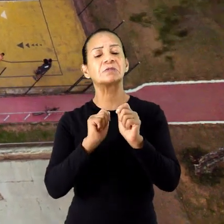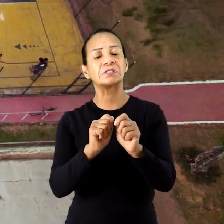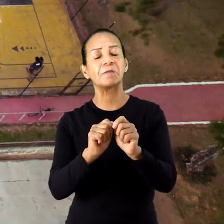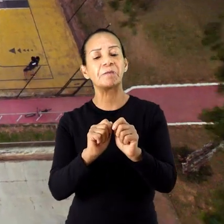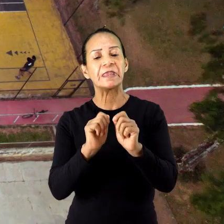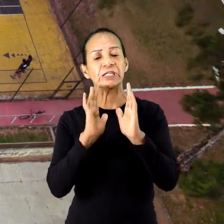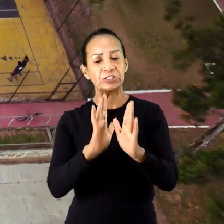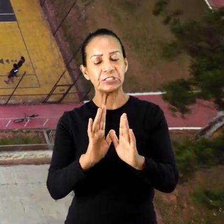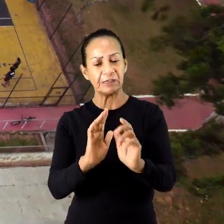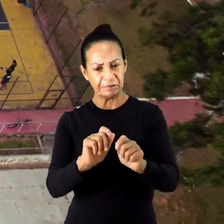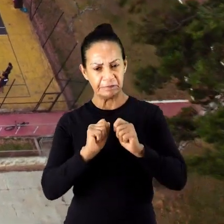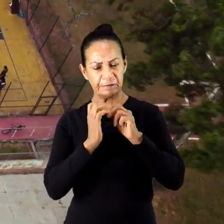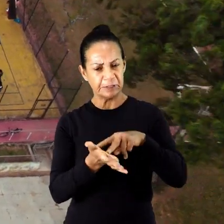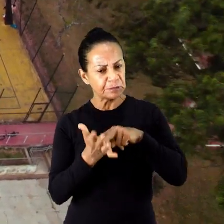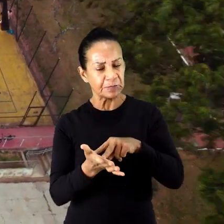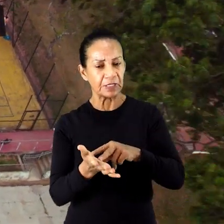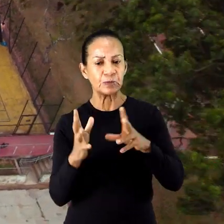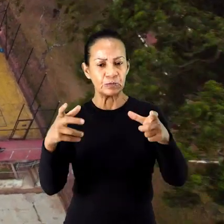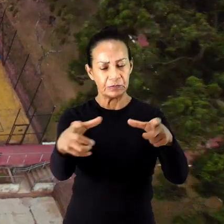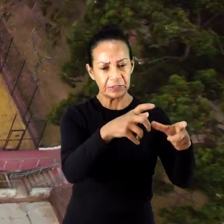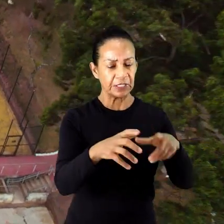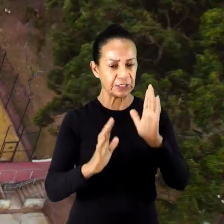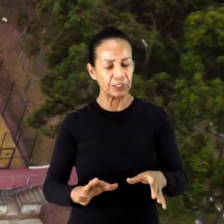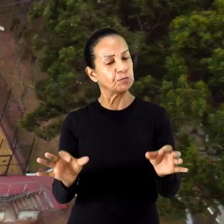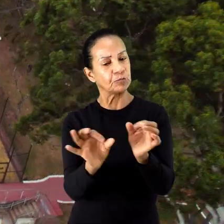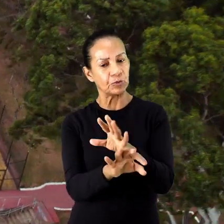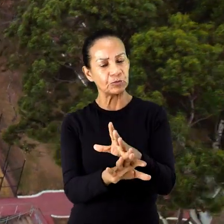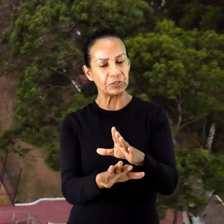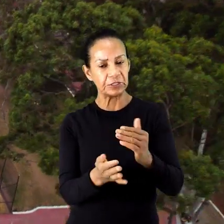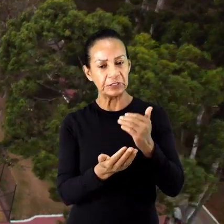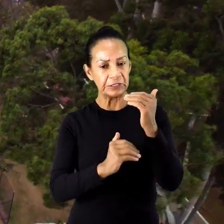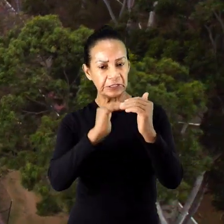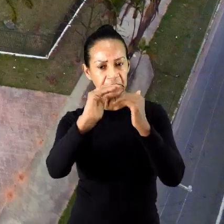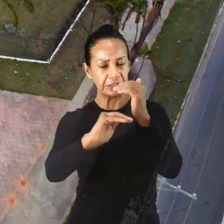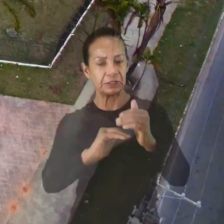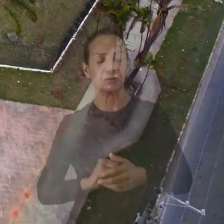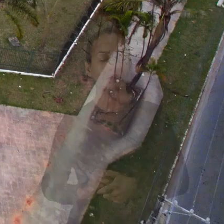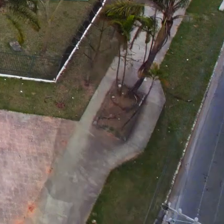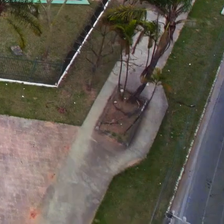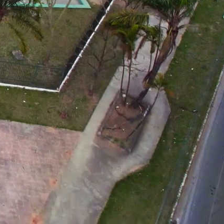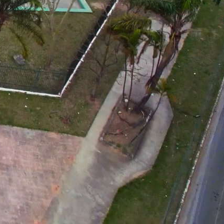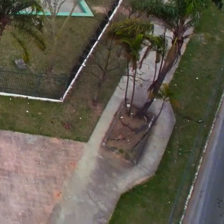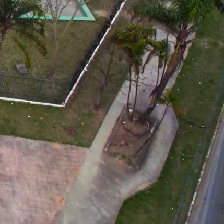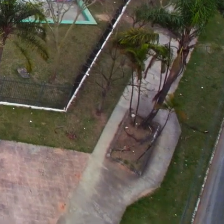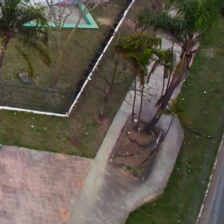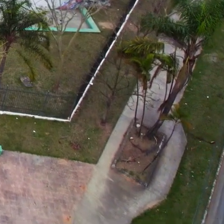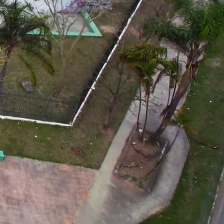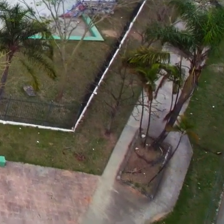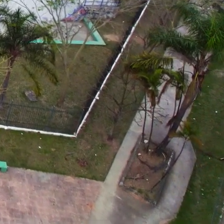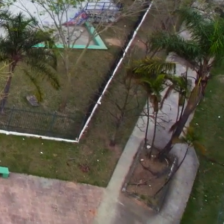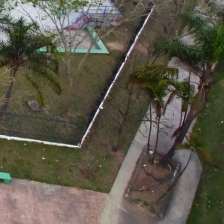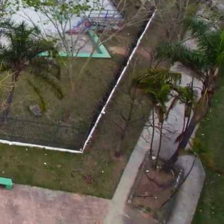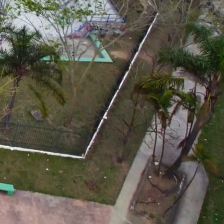gente potencializar um lugar que já potencializou a cidade bastante, assim. Parque com árvores,